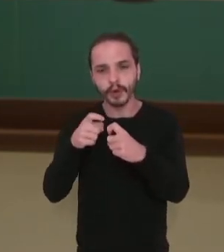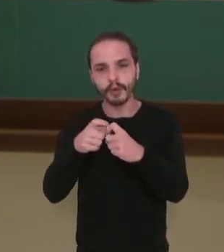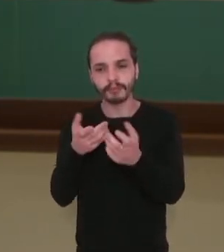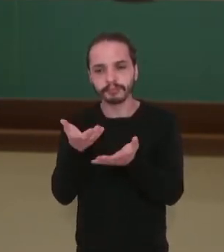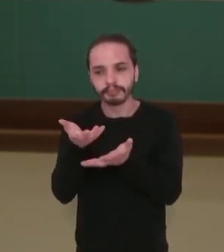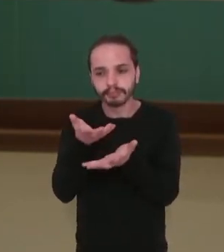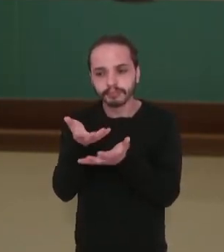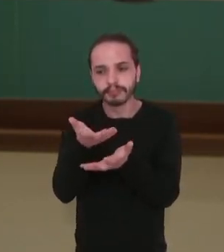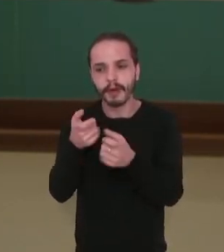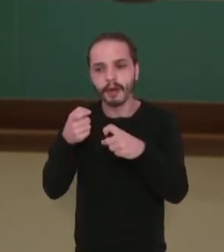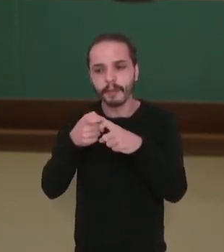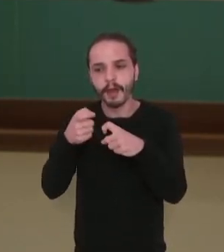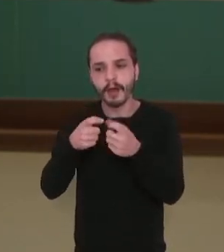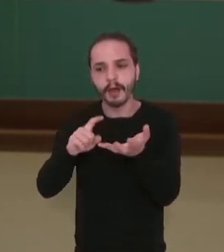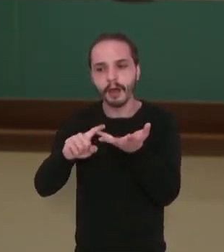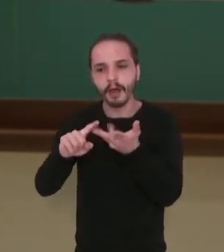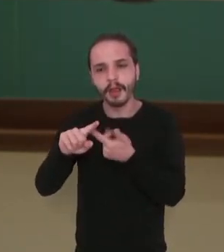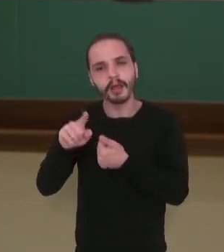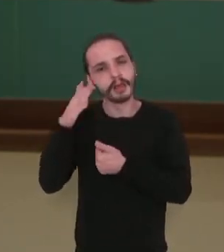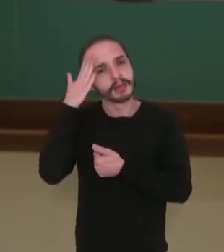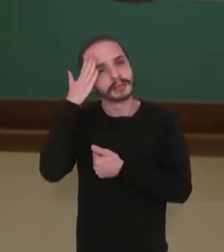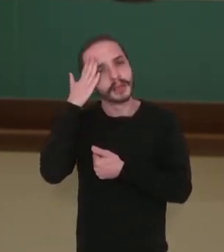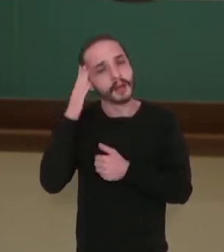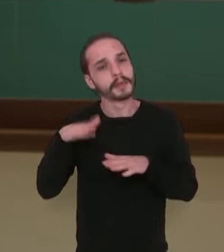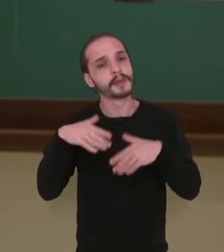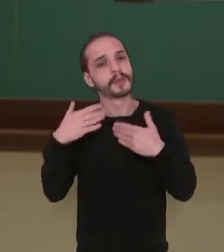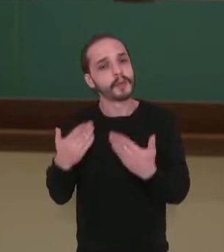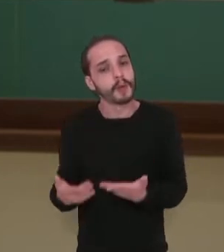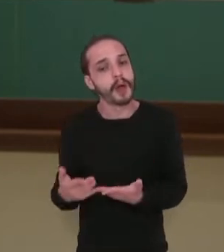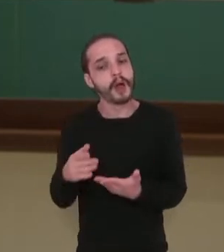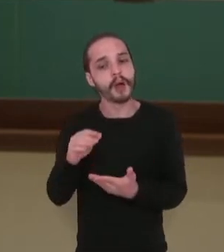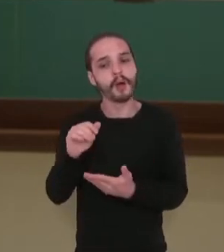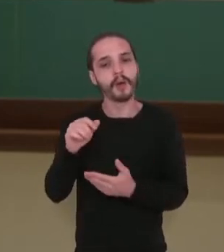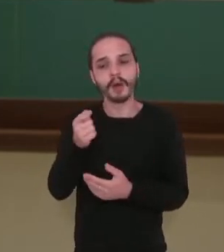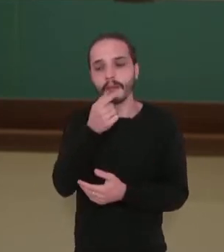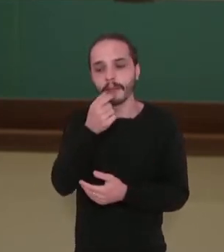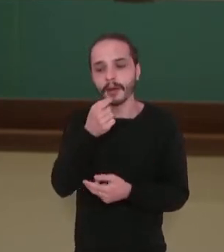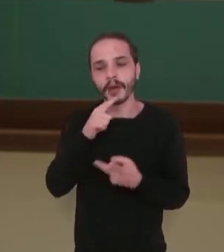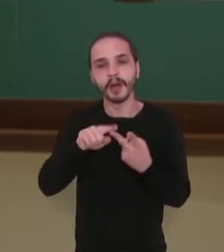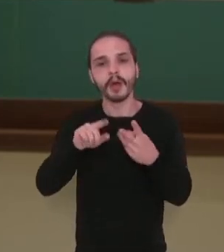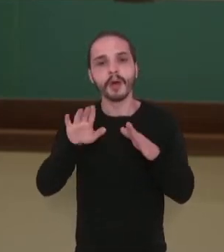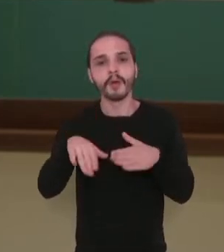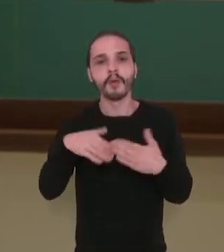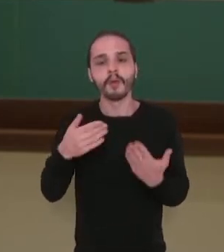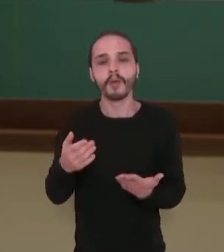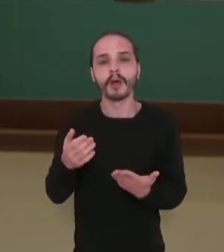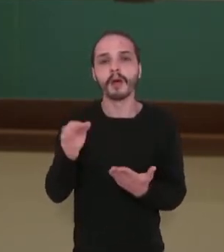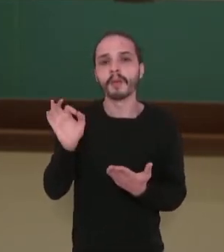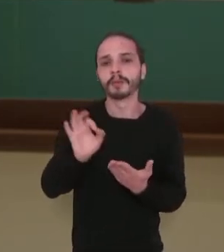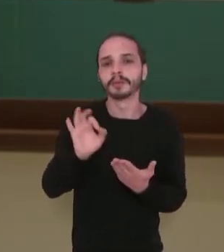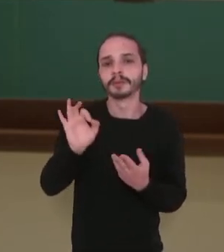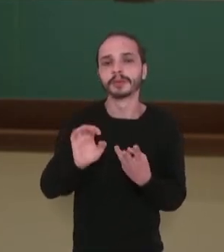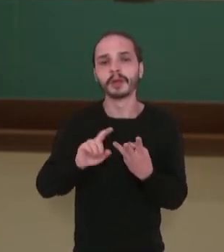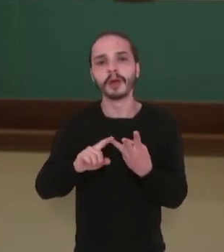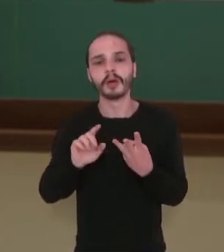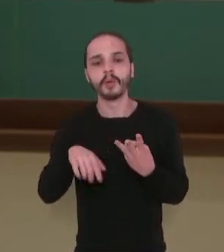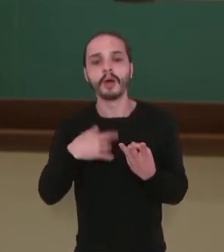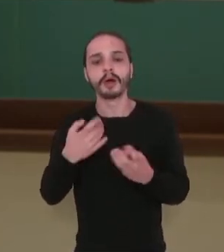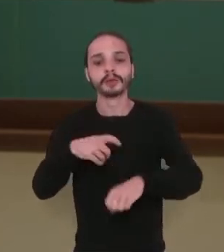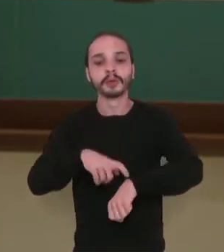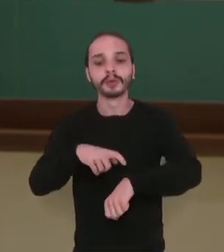médico, porque ele sabe exatamente qual antibiótico prescrever, qual a dosagem, o tempo que nós iremos fazer